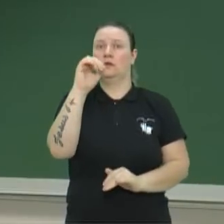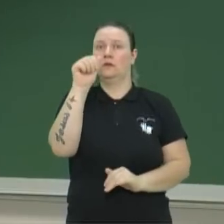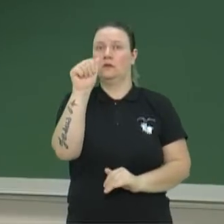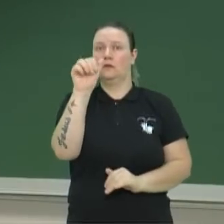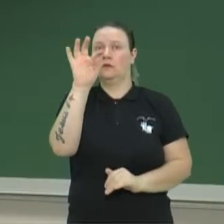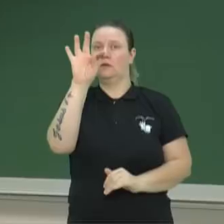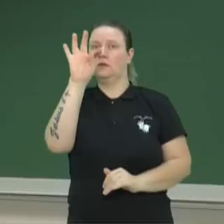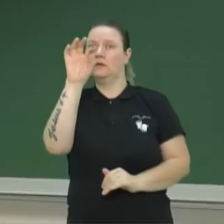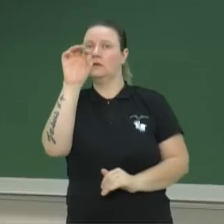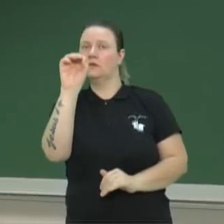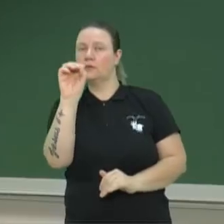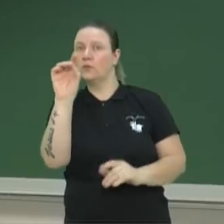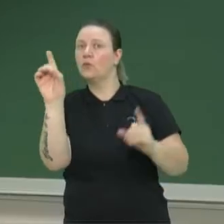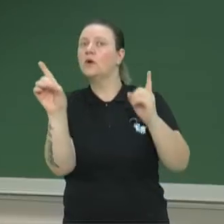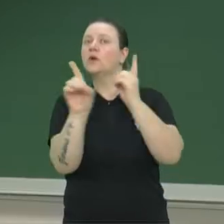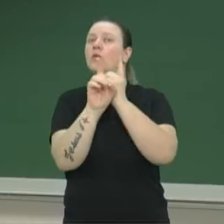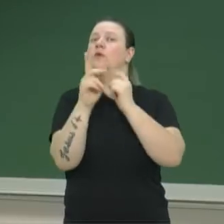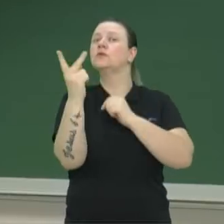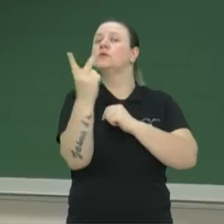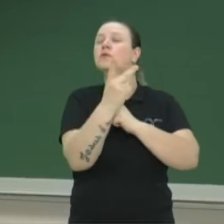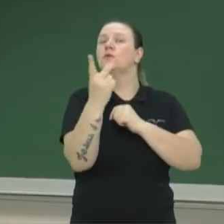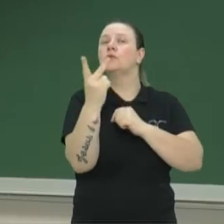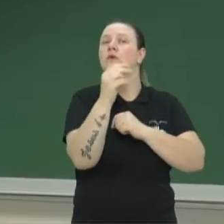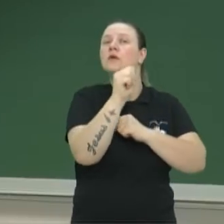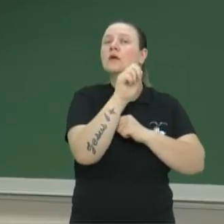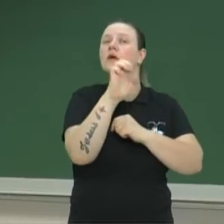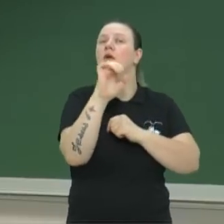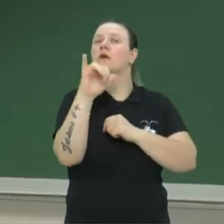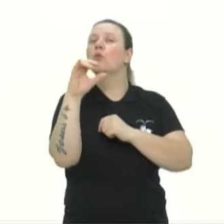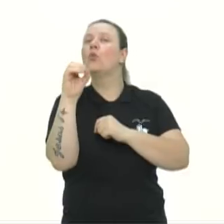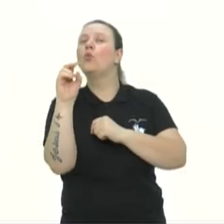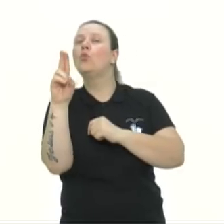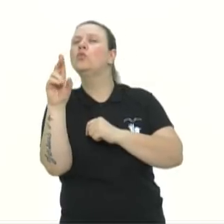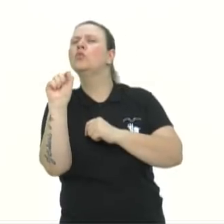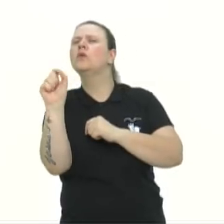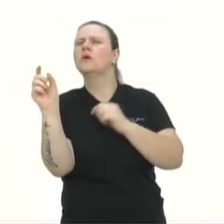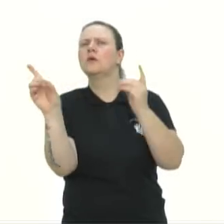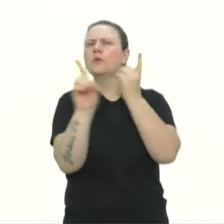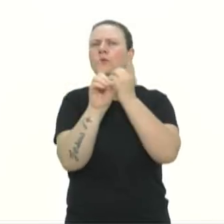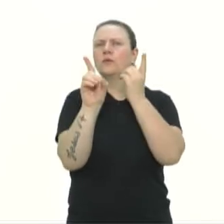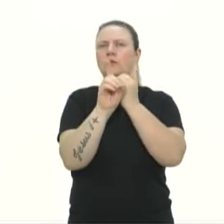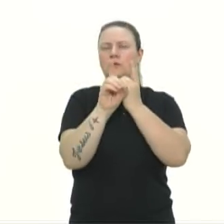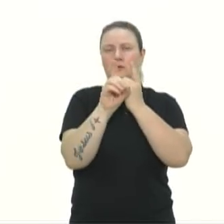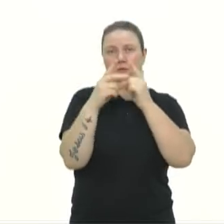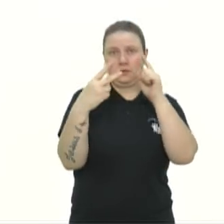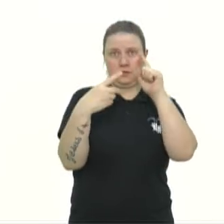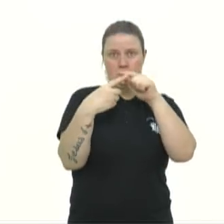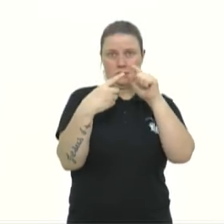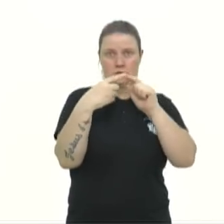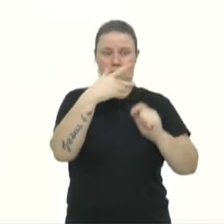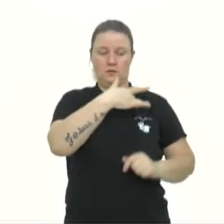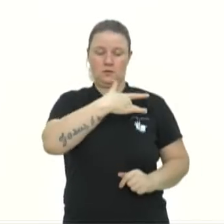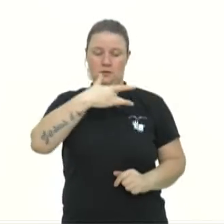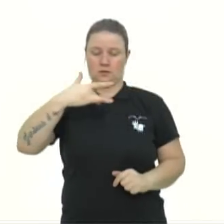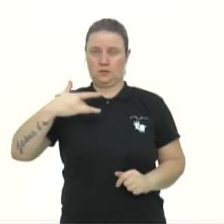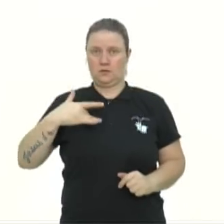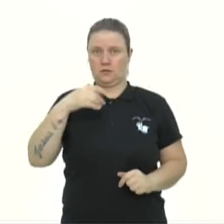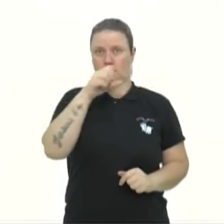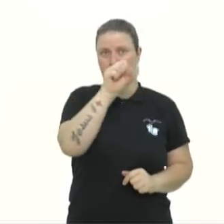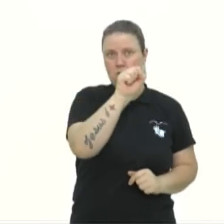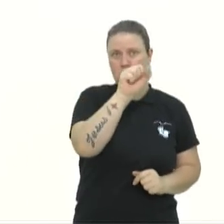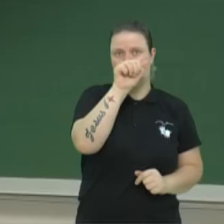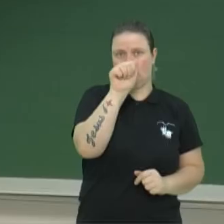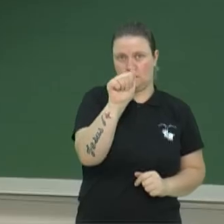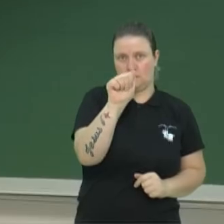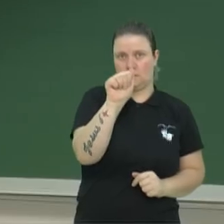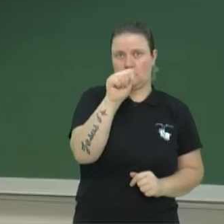Será? Você conseguiu? Olha aqui. Saúde. Olha a separação